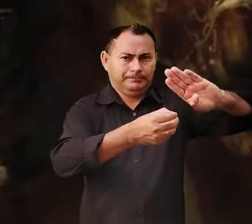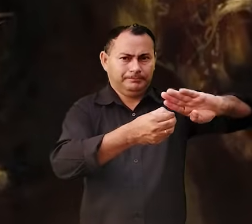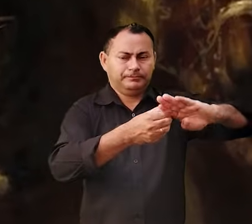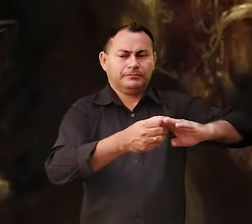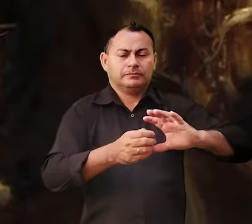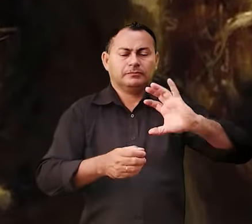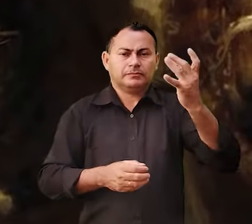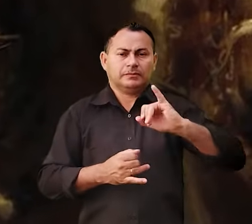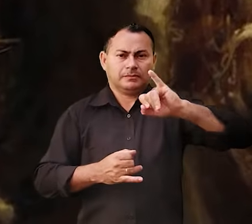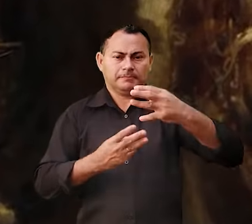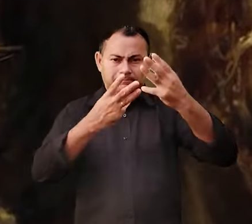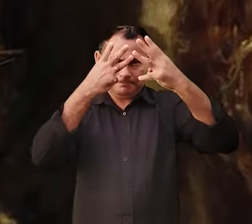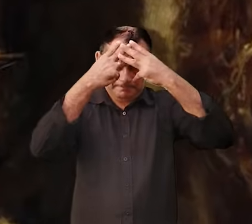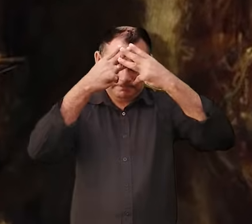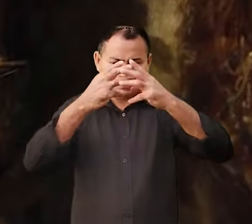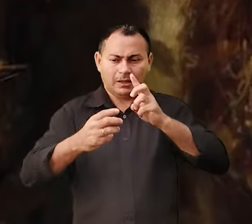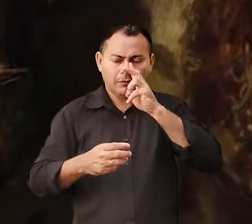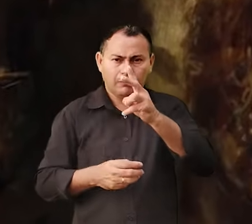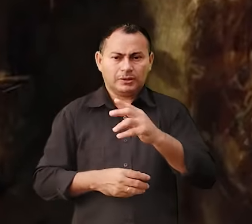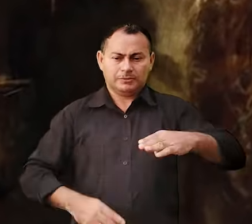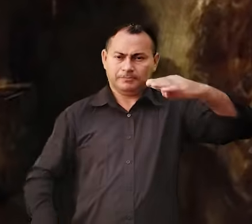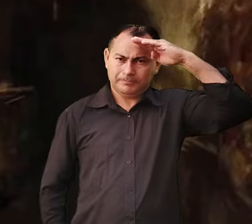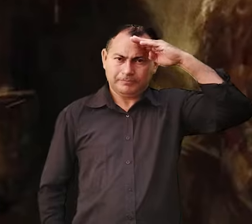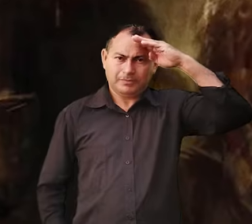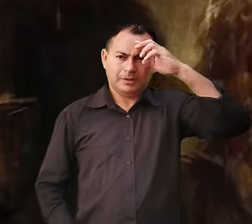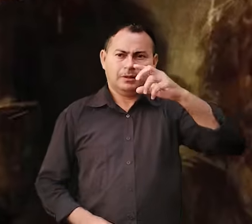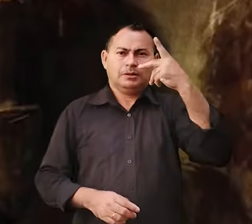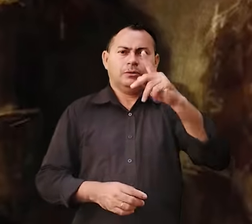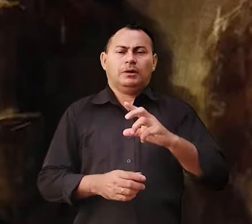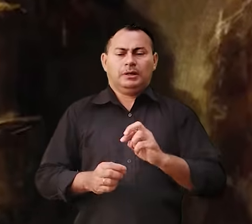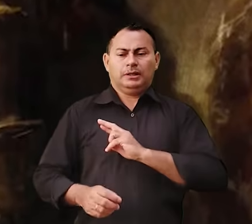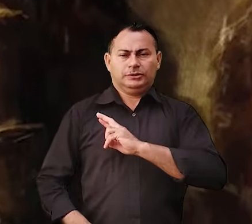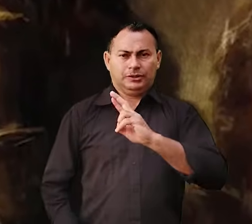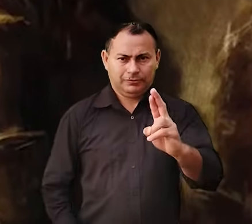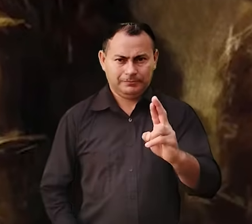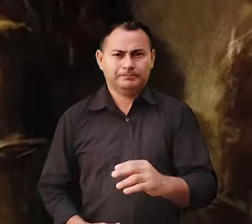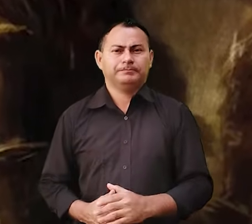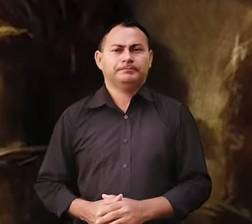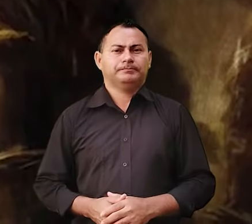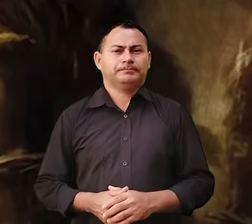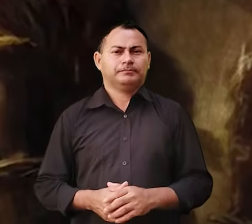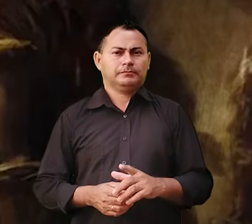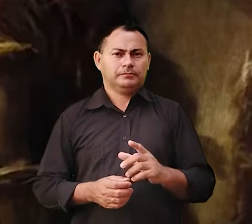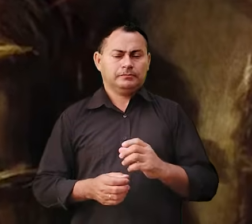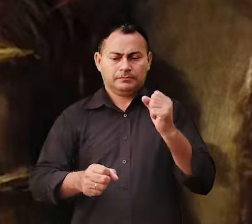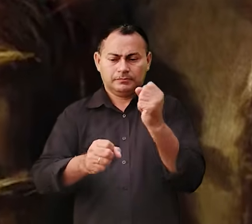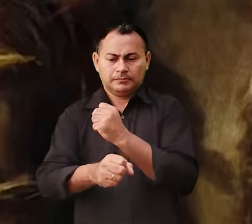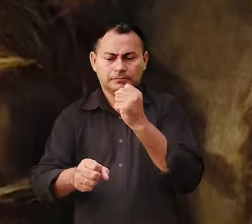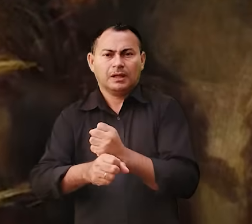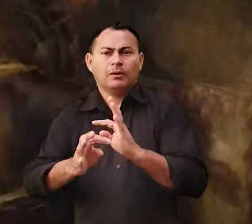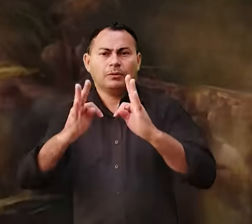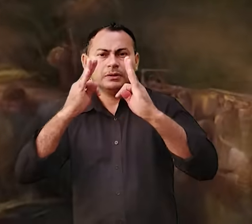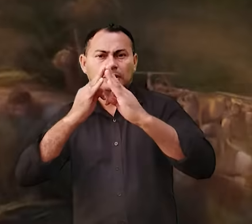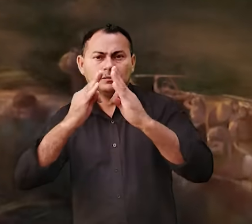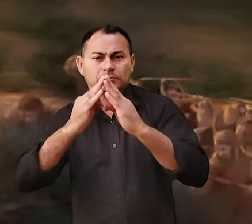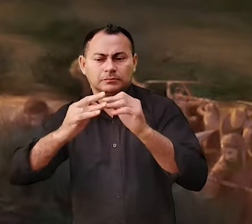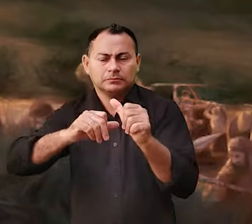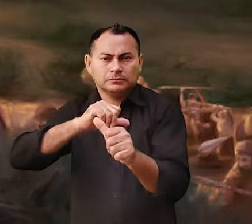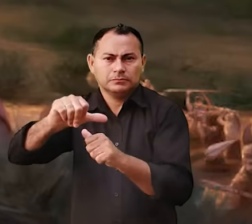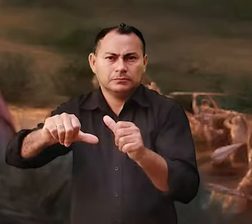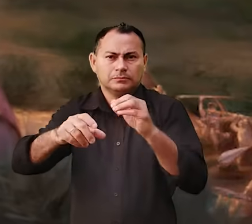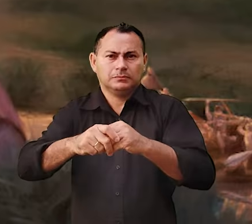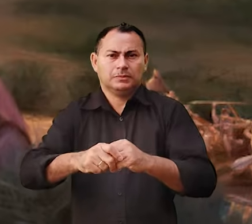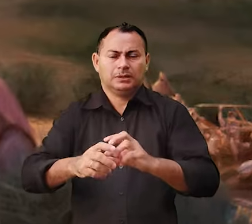que a causa de Judá ter sido uma grande força militar fora sua religião. E se eles reconstruíssem o templo